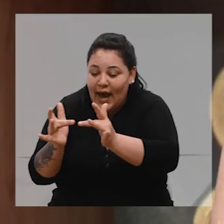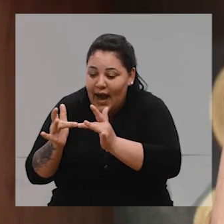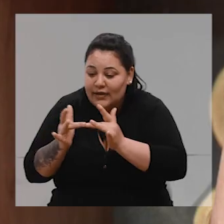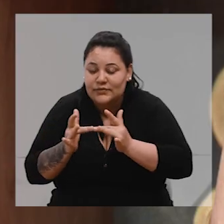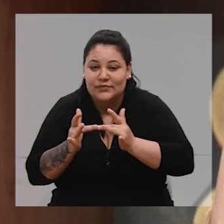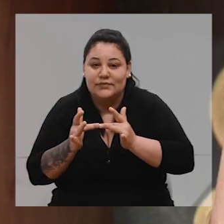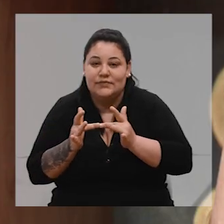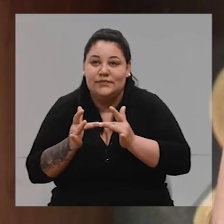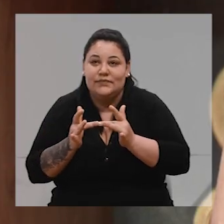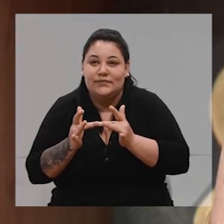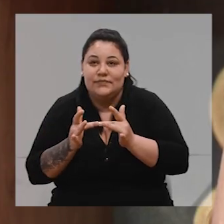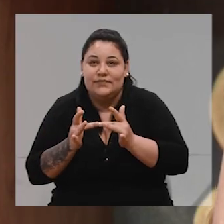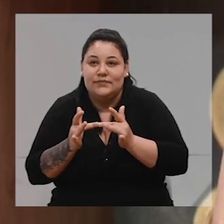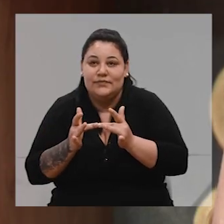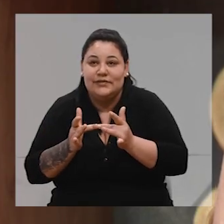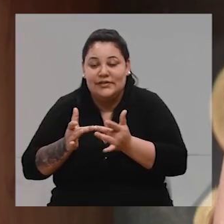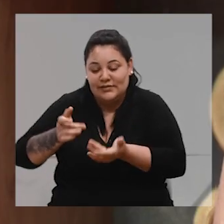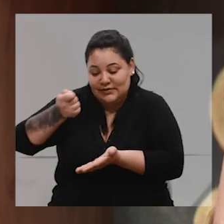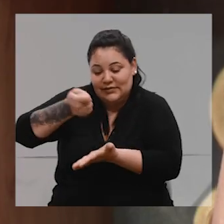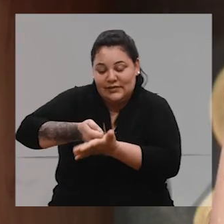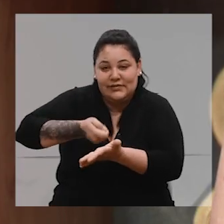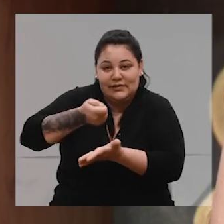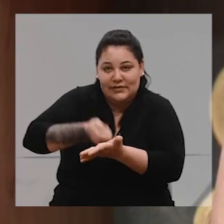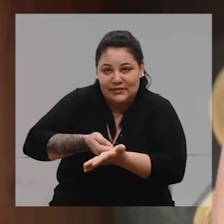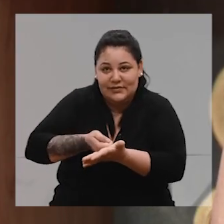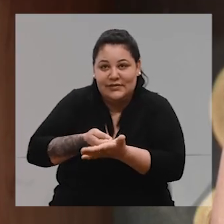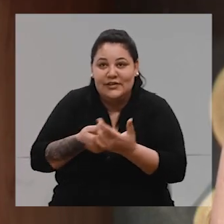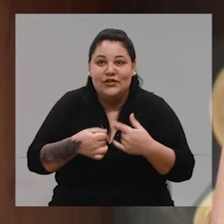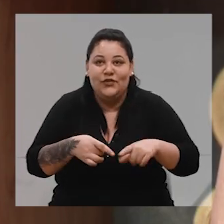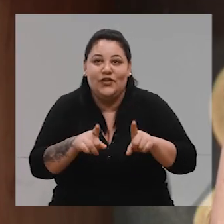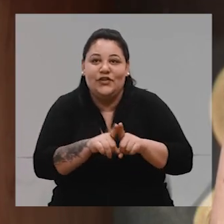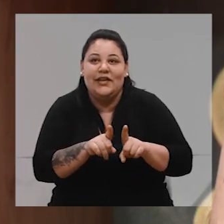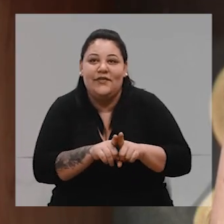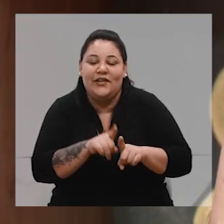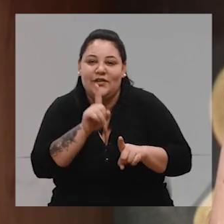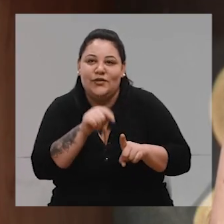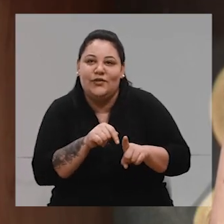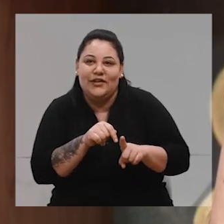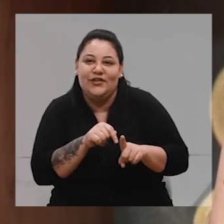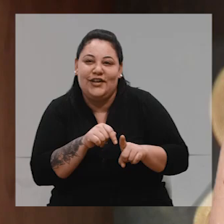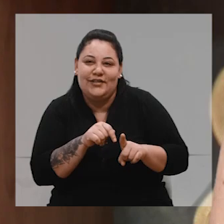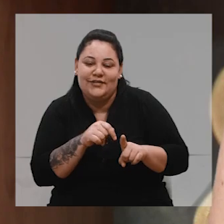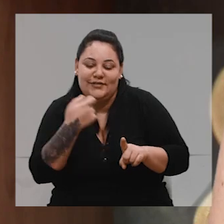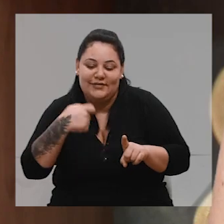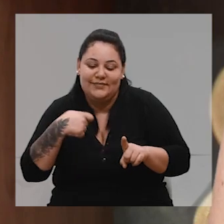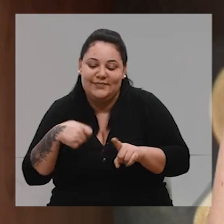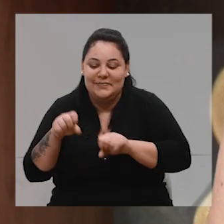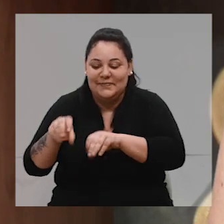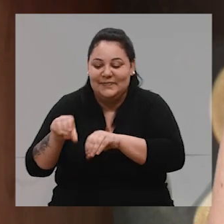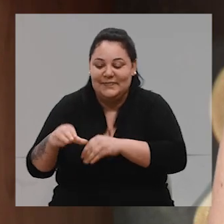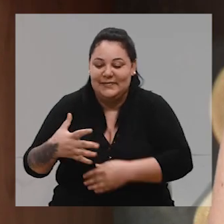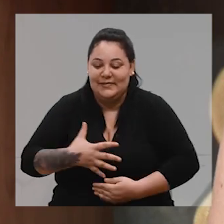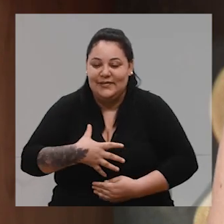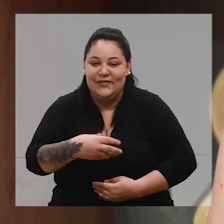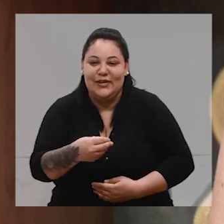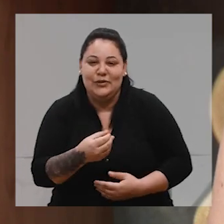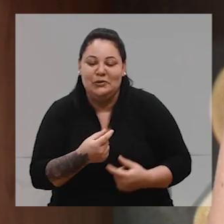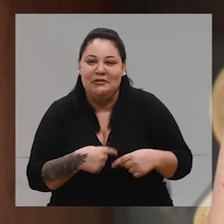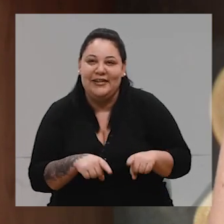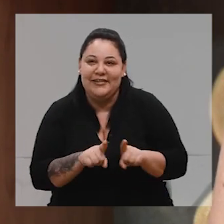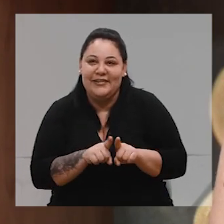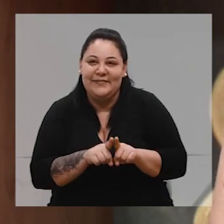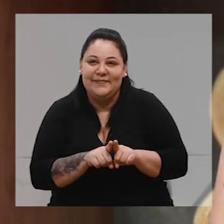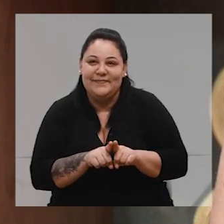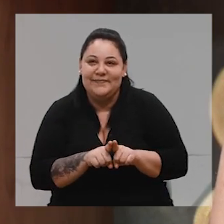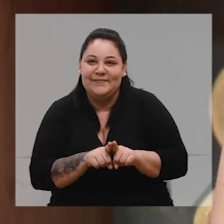eles buscando, né? E tentando, eu sempre digo, a gente tem que criar eles para que eles sejam